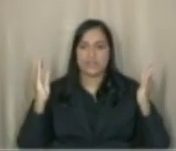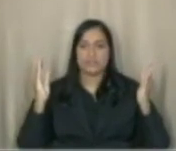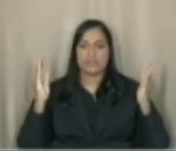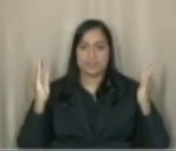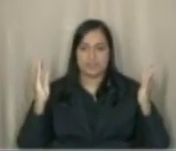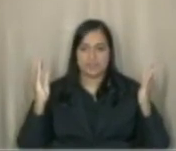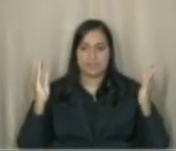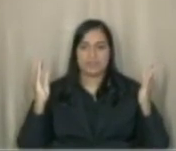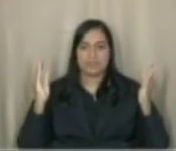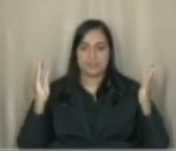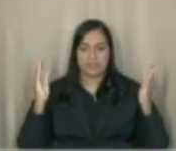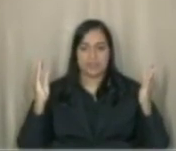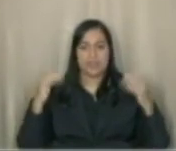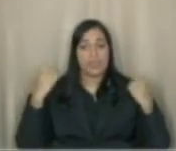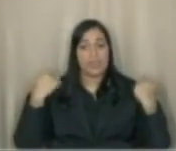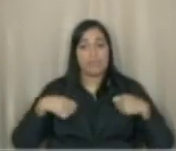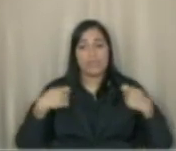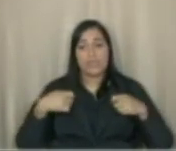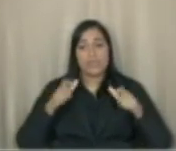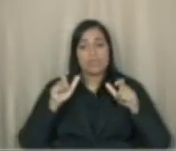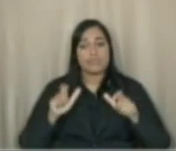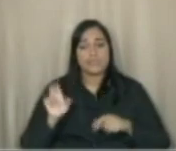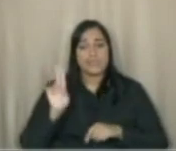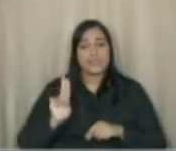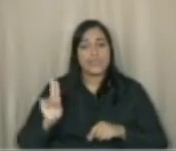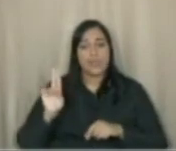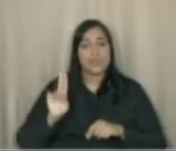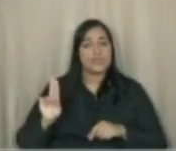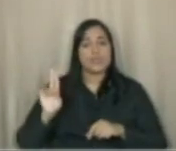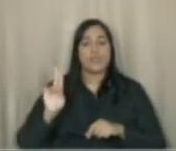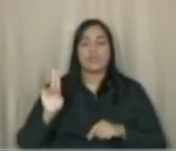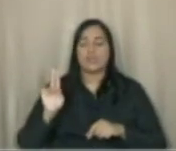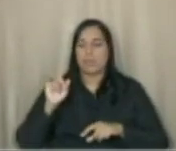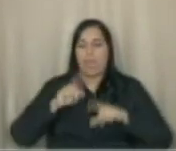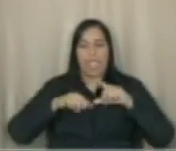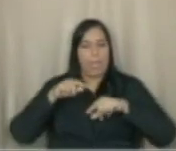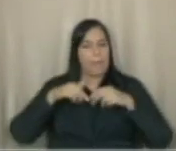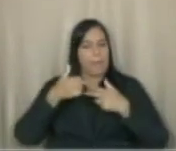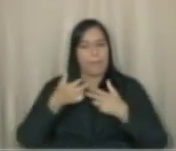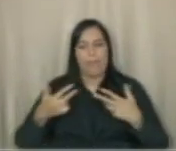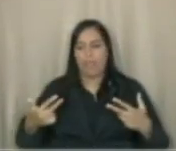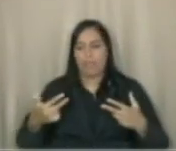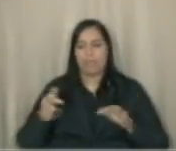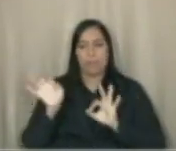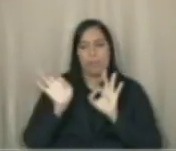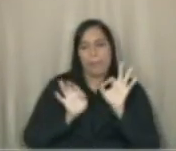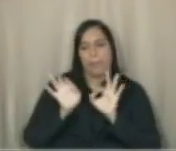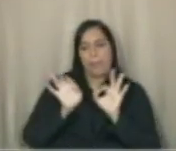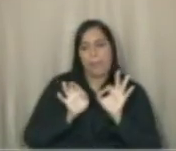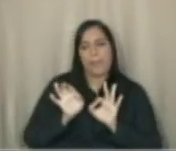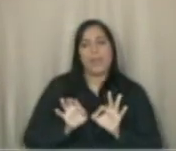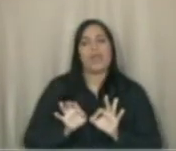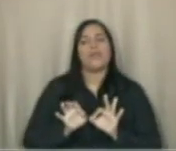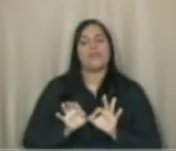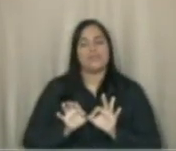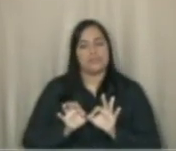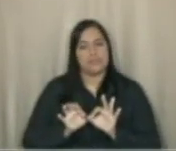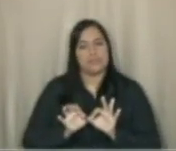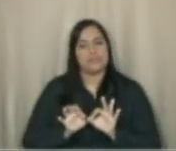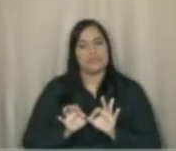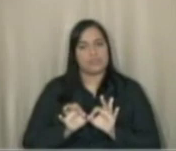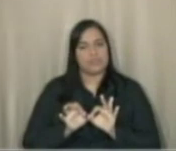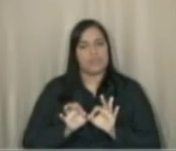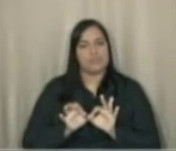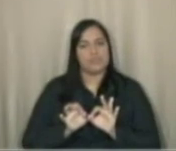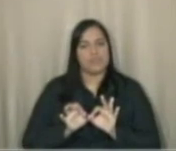inutilizados. Temos uma cozinha industrial com todo o equipamento, todo o aparato, podendo sim ter